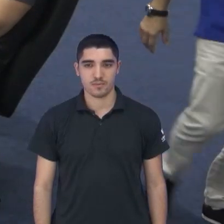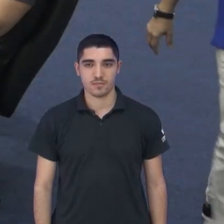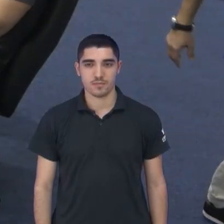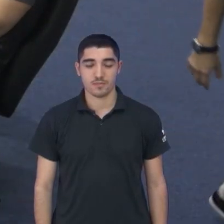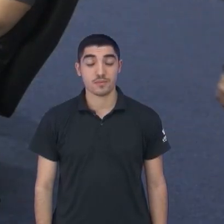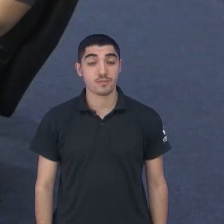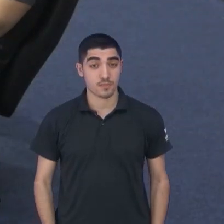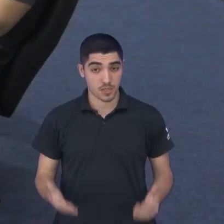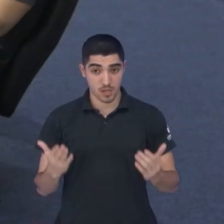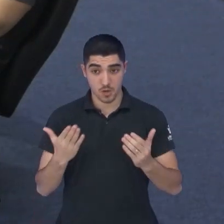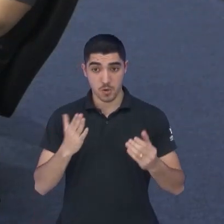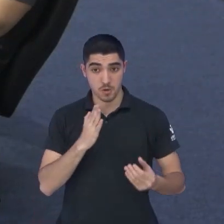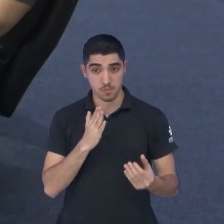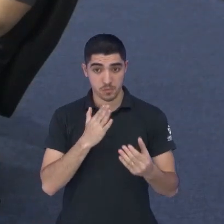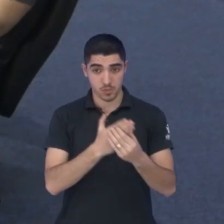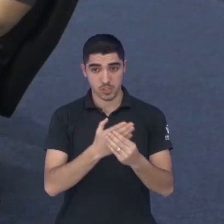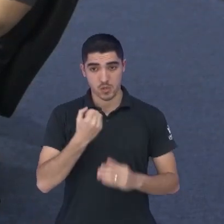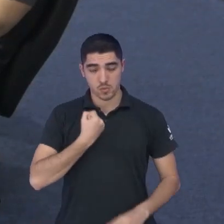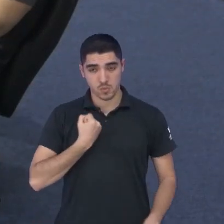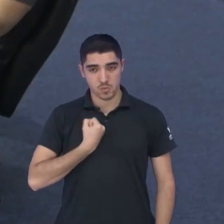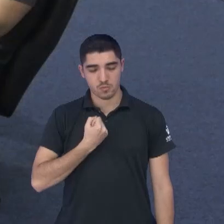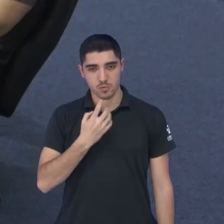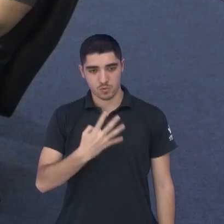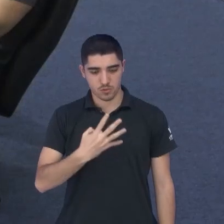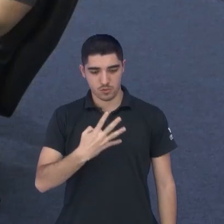Em discussão, o processo número